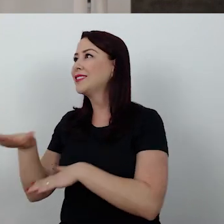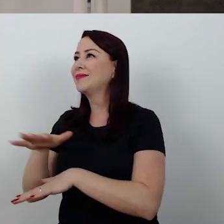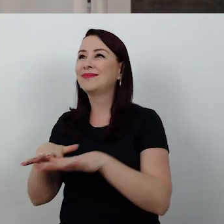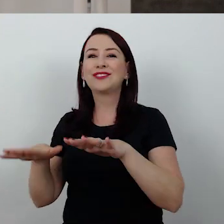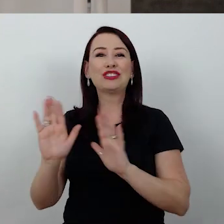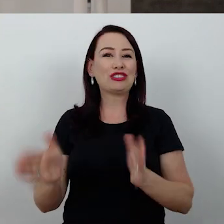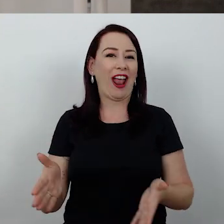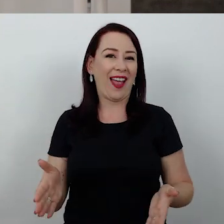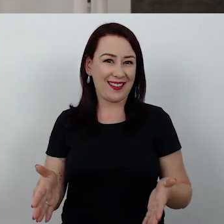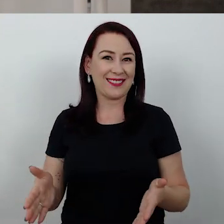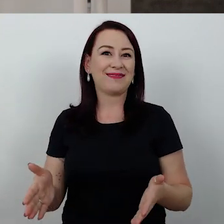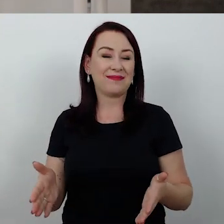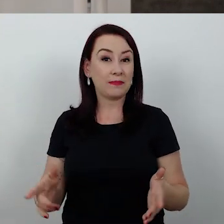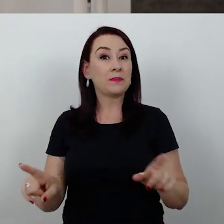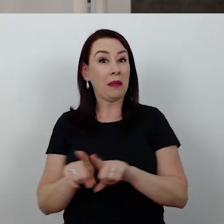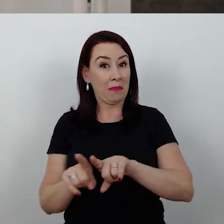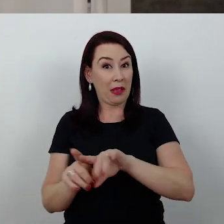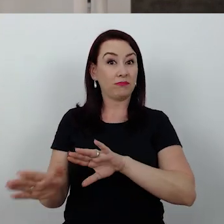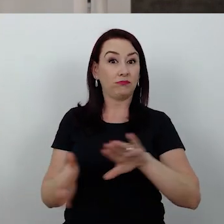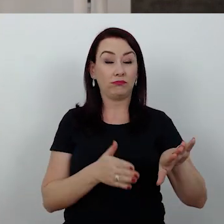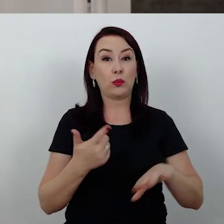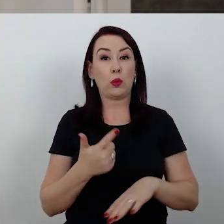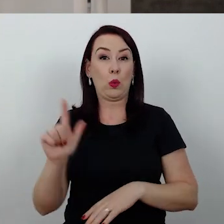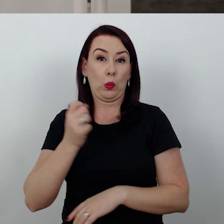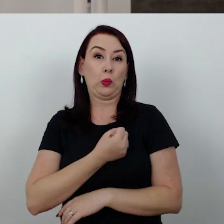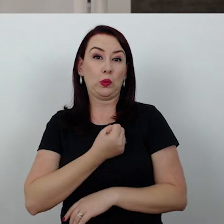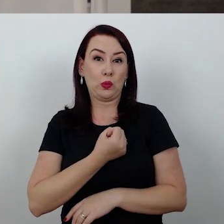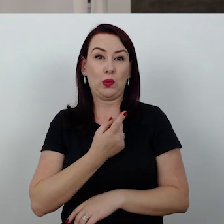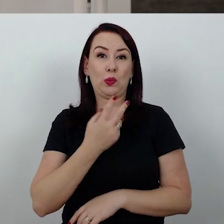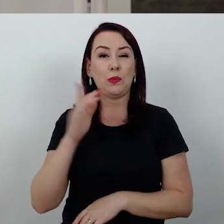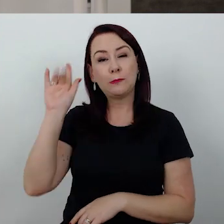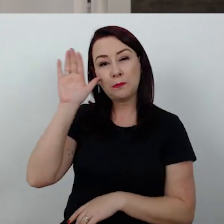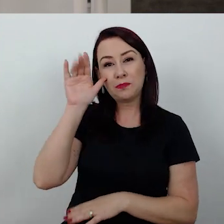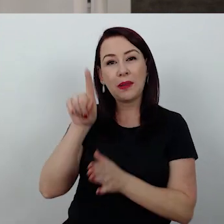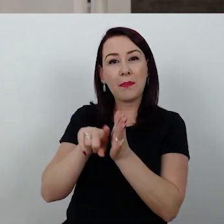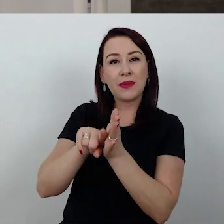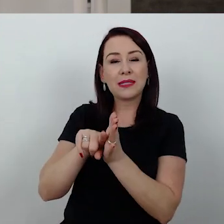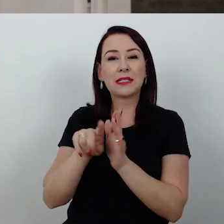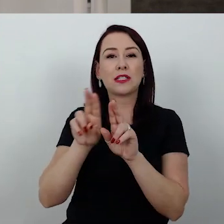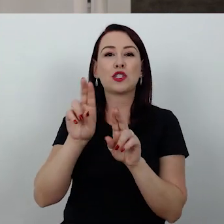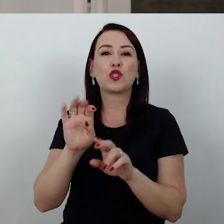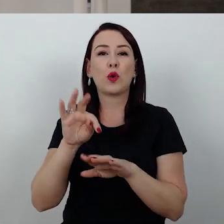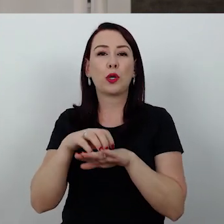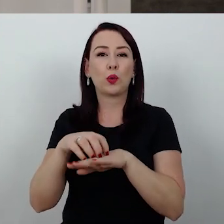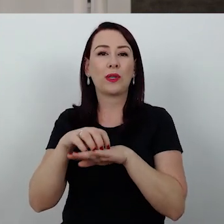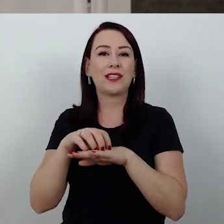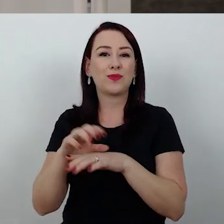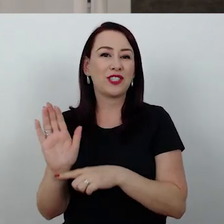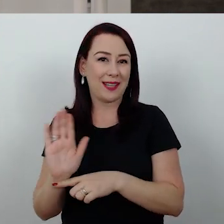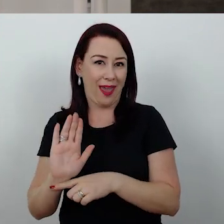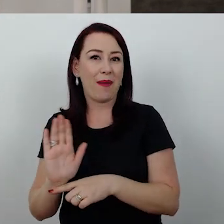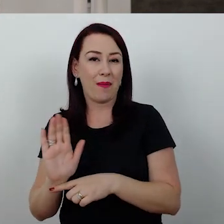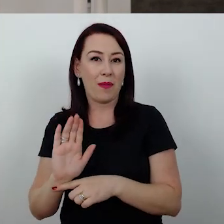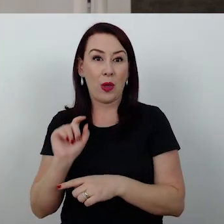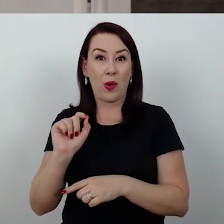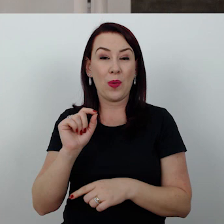momento da nossa vida, né? E outros números muito interessantes também. Eu estava vendo uma pesquisa sobre turismo cinematográfico que mostra